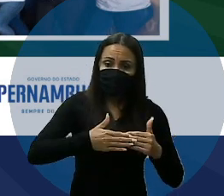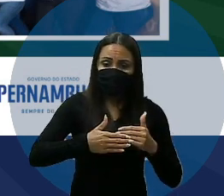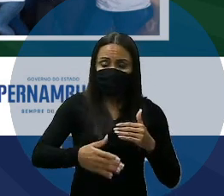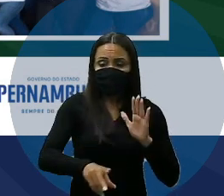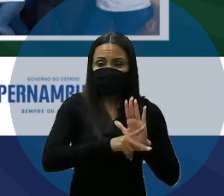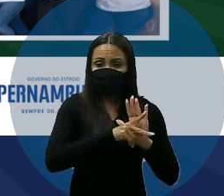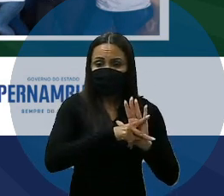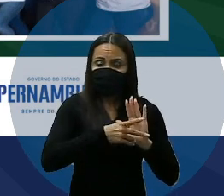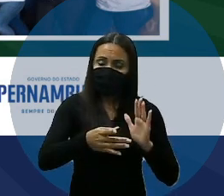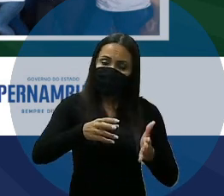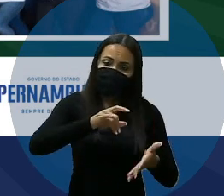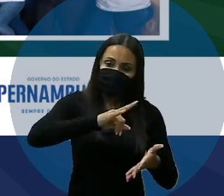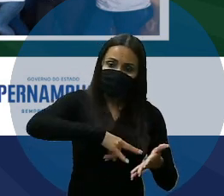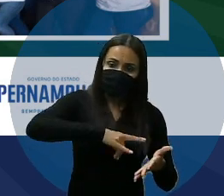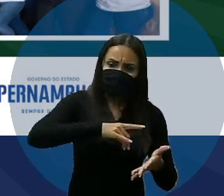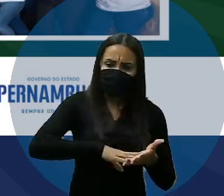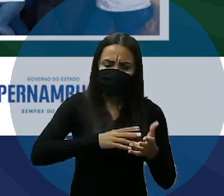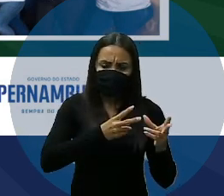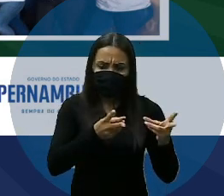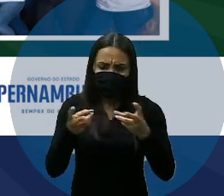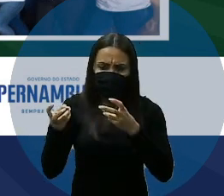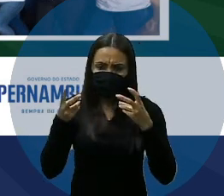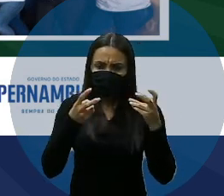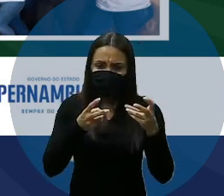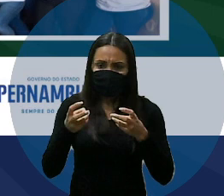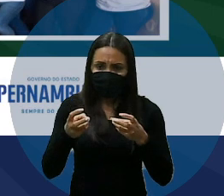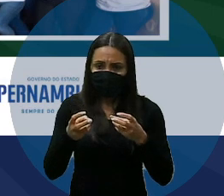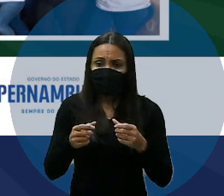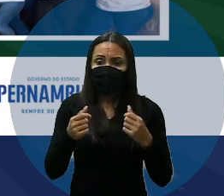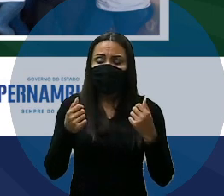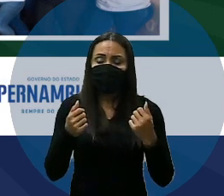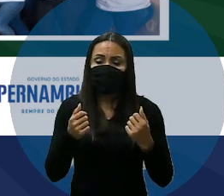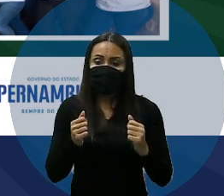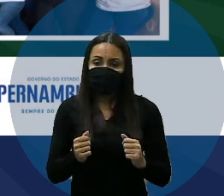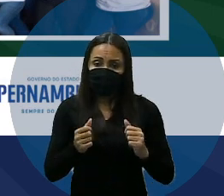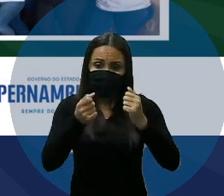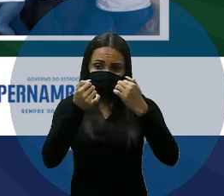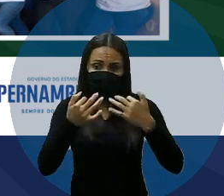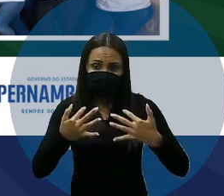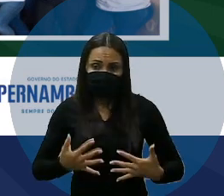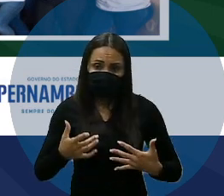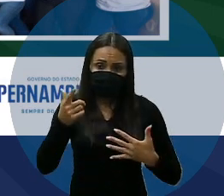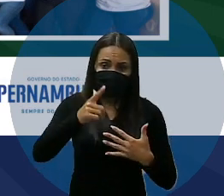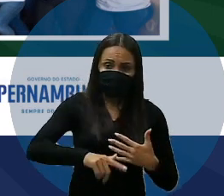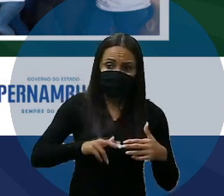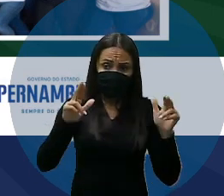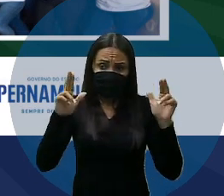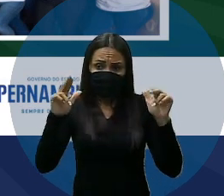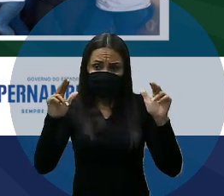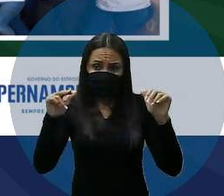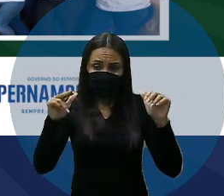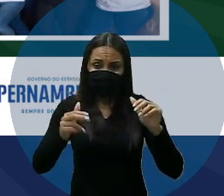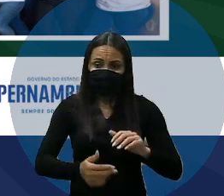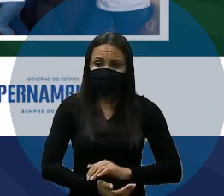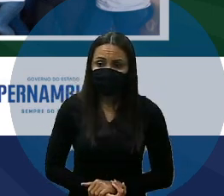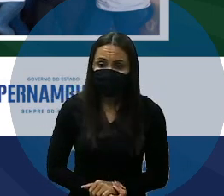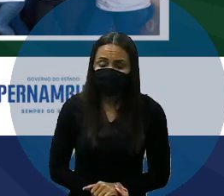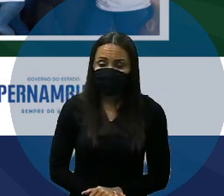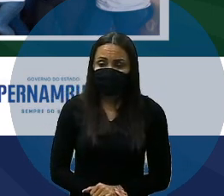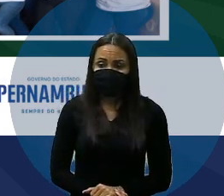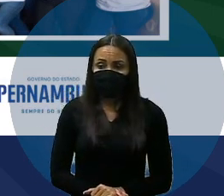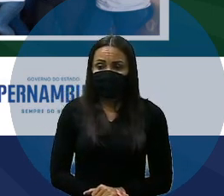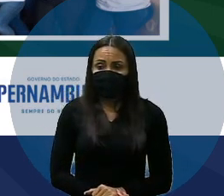deles ali, a gente pôde abordar novamente esse título-tema, Sua Notinha Vale 10. Então, foi